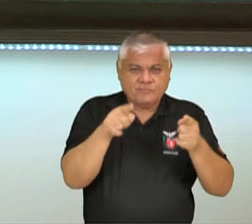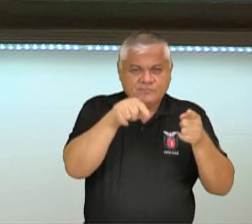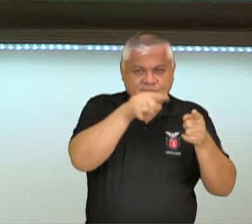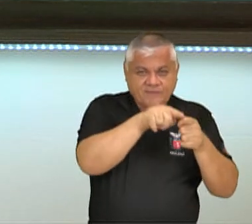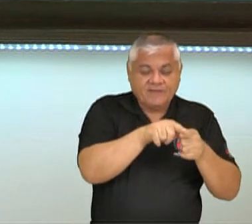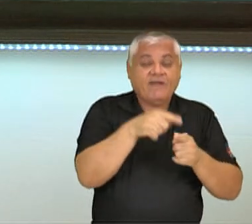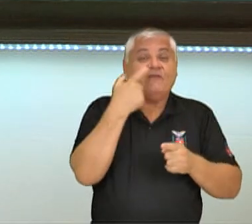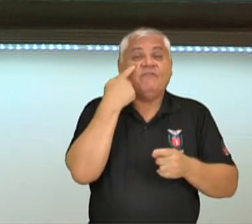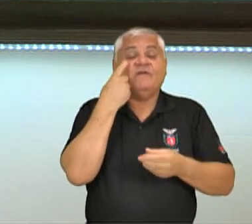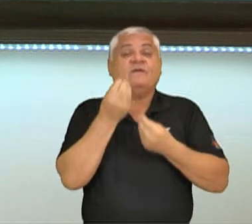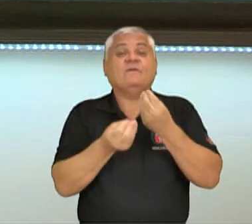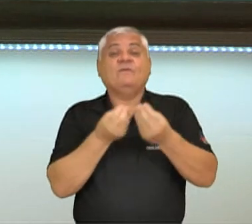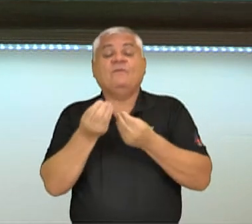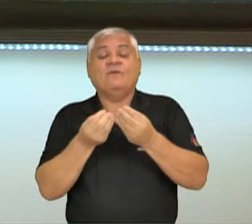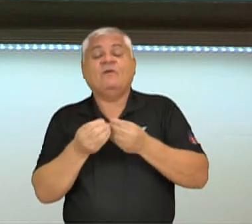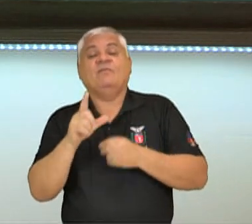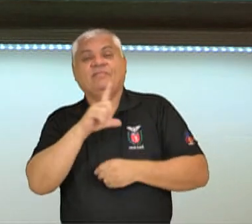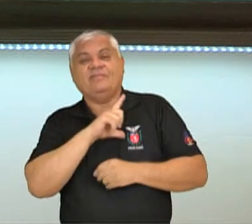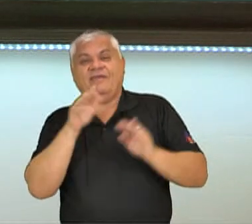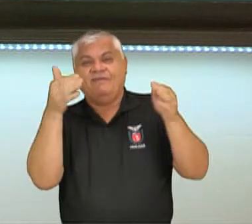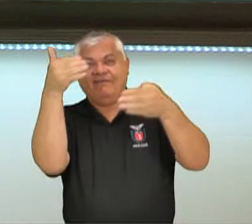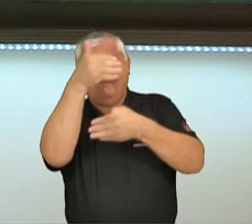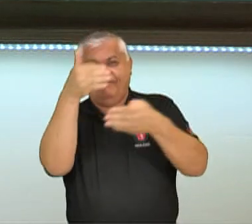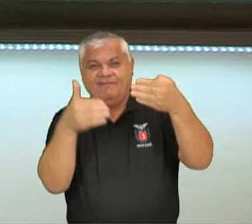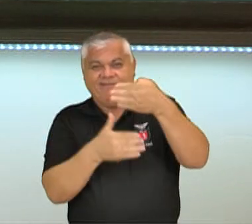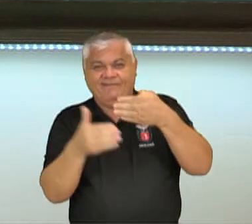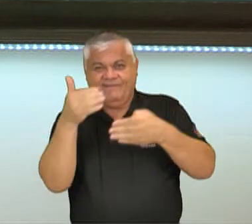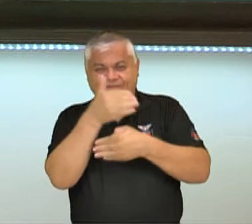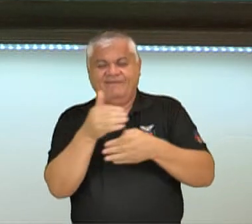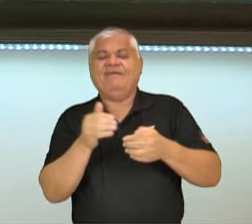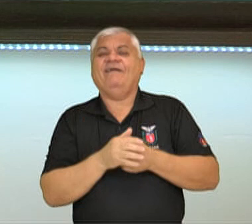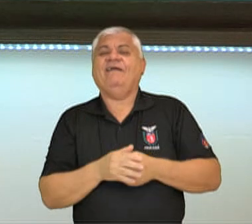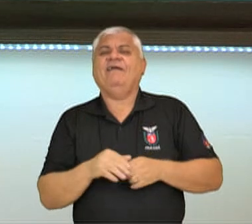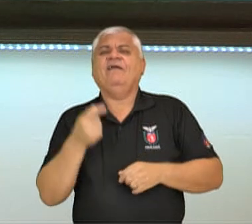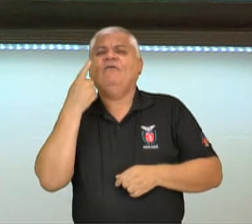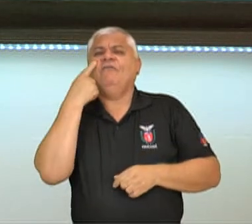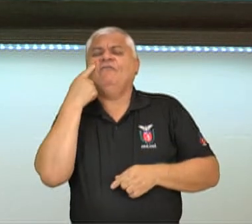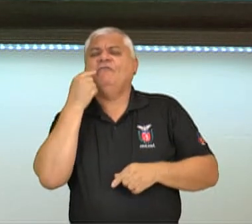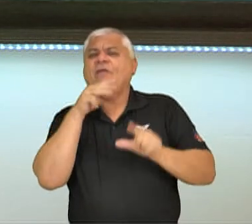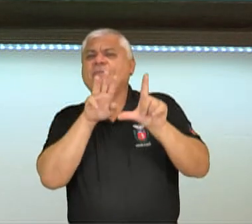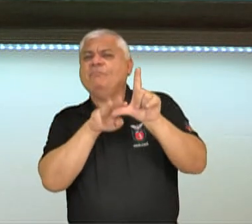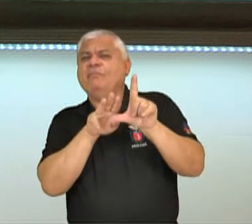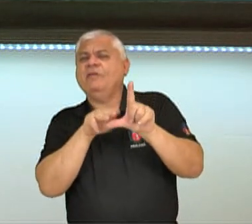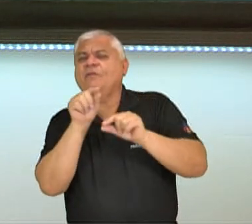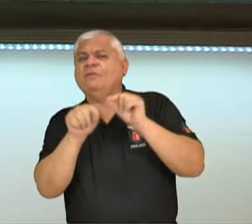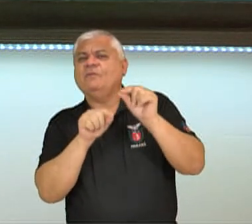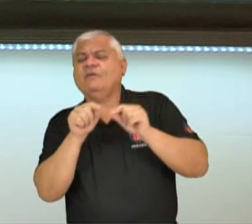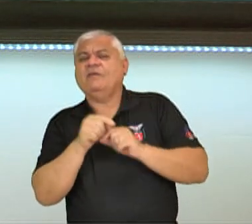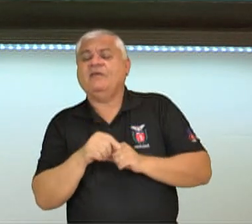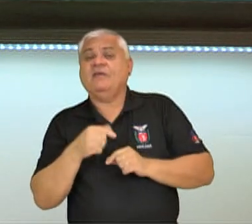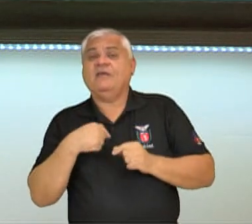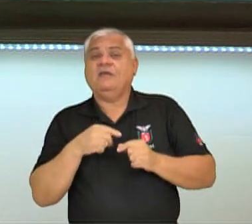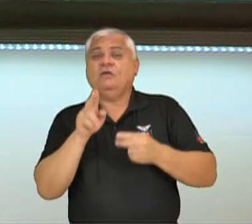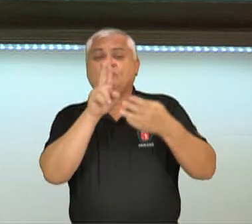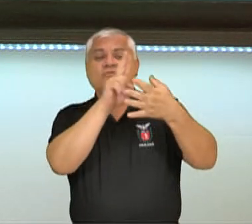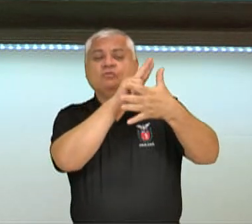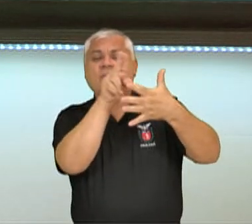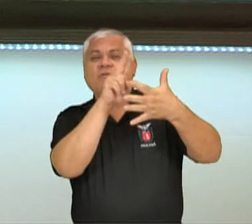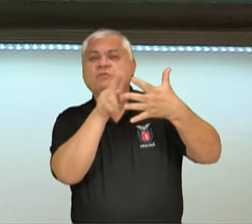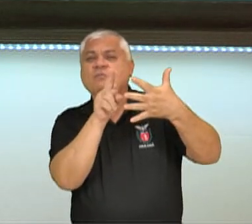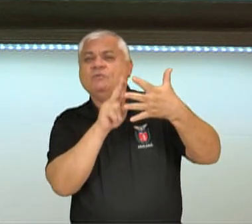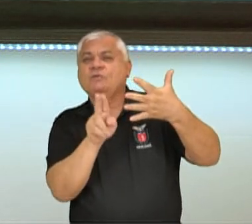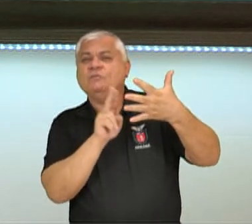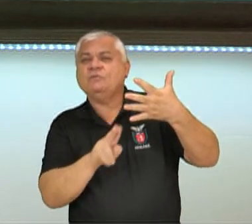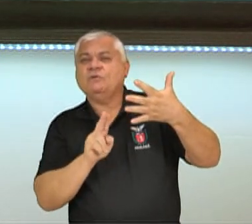que nós temos ali, os slides que nós temos no Classroom, e dar uma olhada, né? Então, vamos tentar trazer o nome